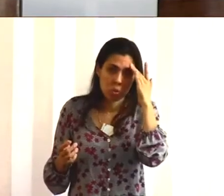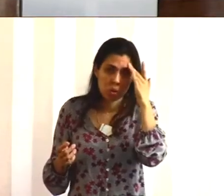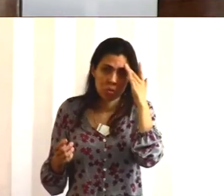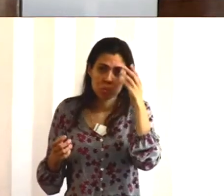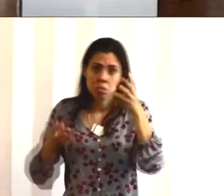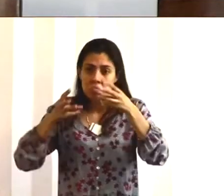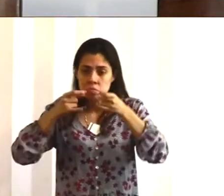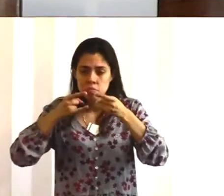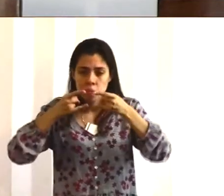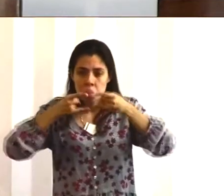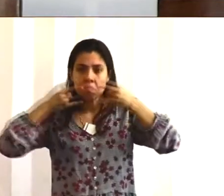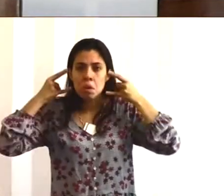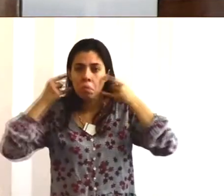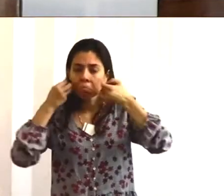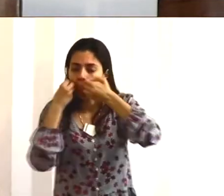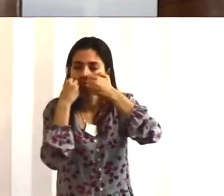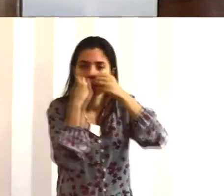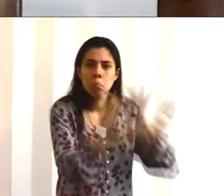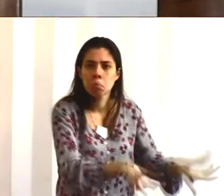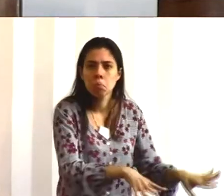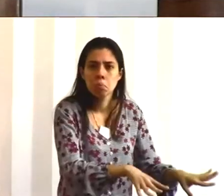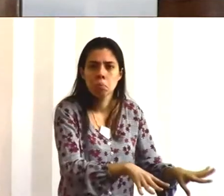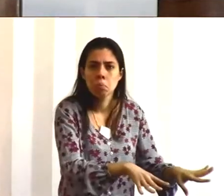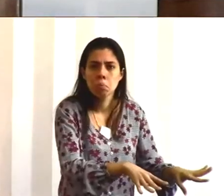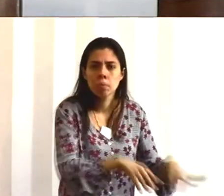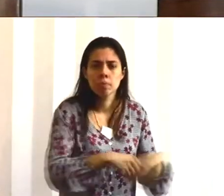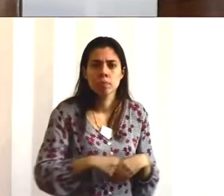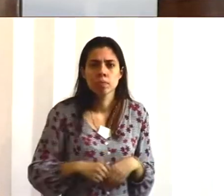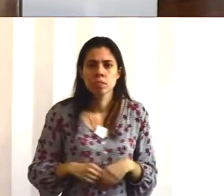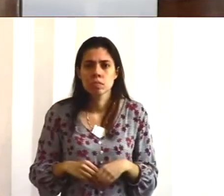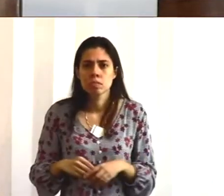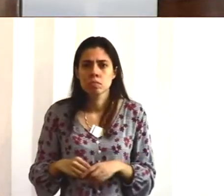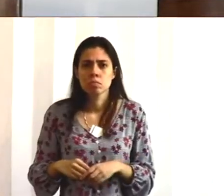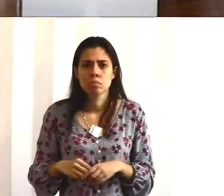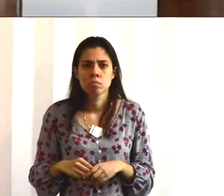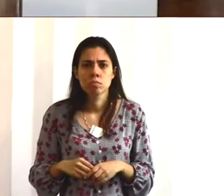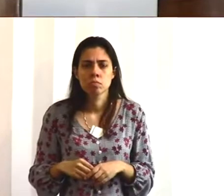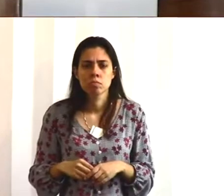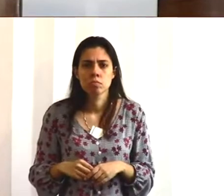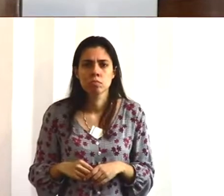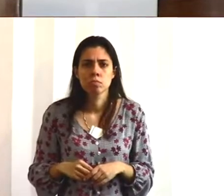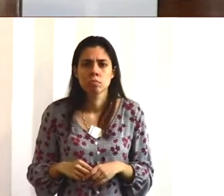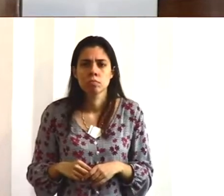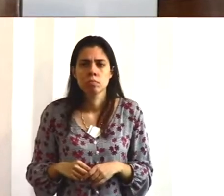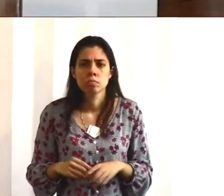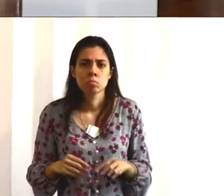aquilo que deveria ser respeitado em relação ao cuidado contra essa doença.